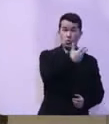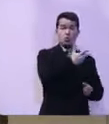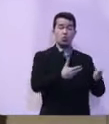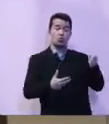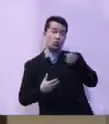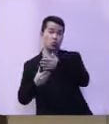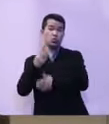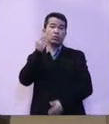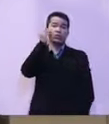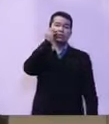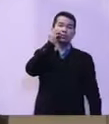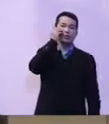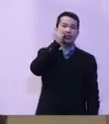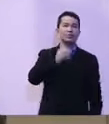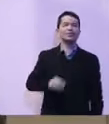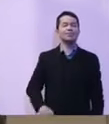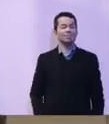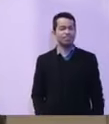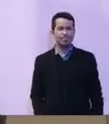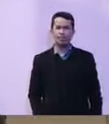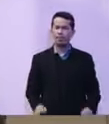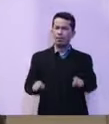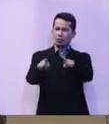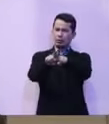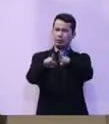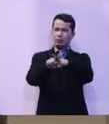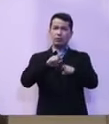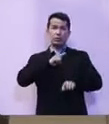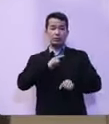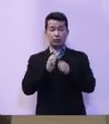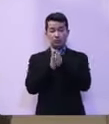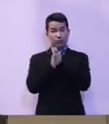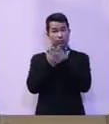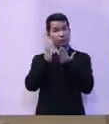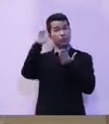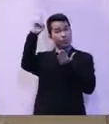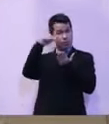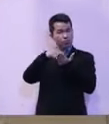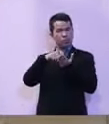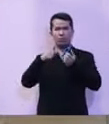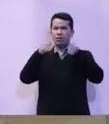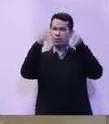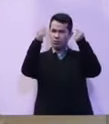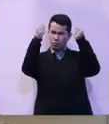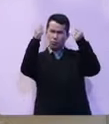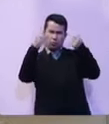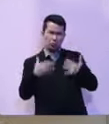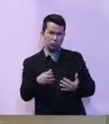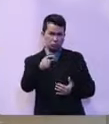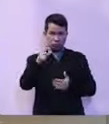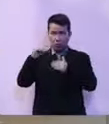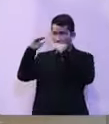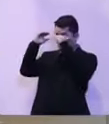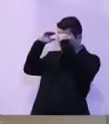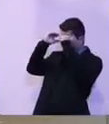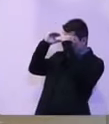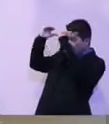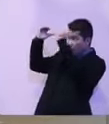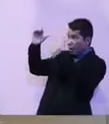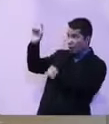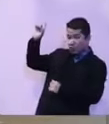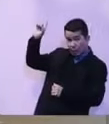do Senhor é a chave que abre a porta do nosso coração para que Jesus possa ser o